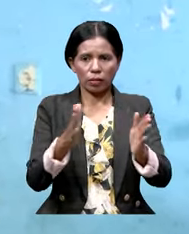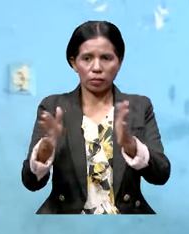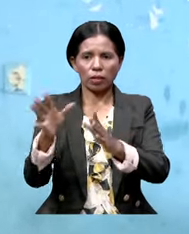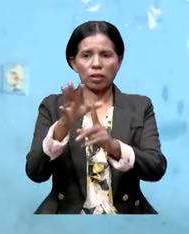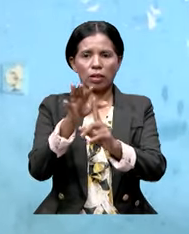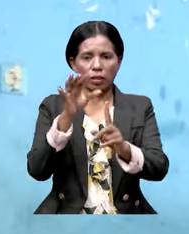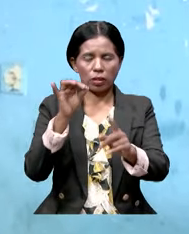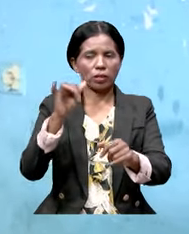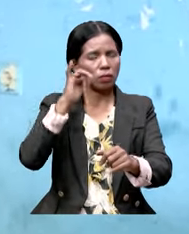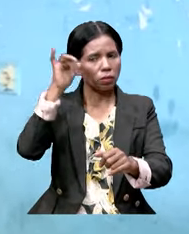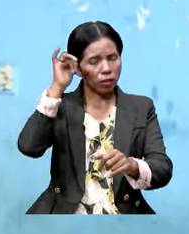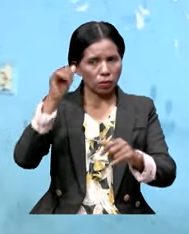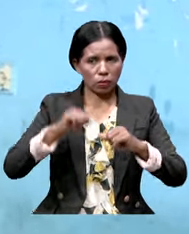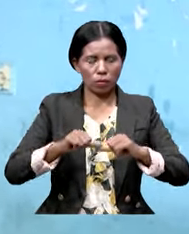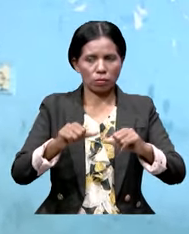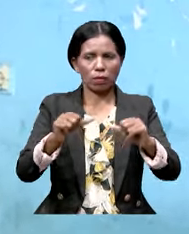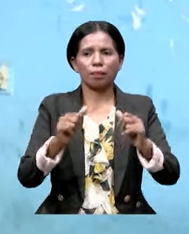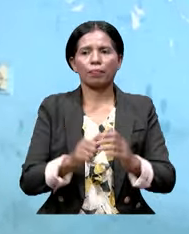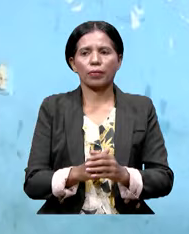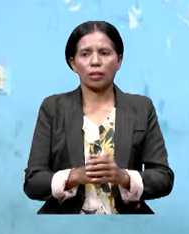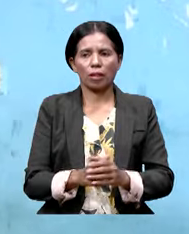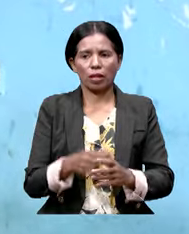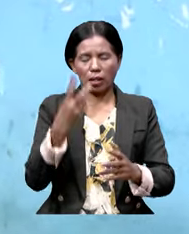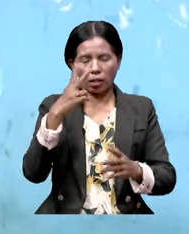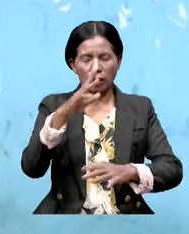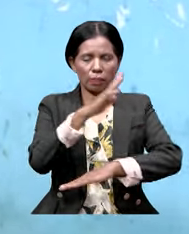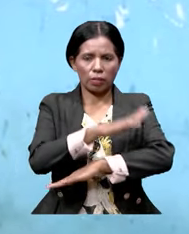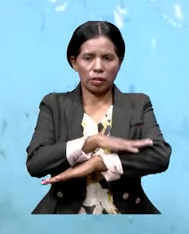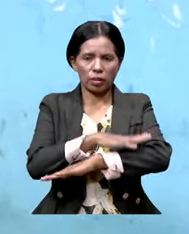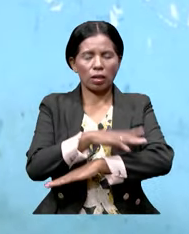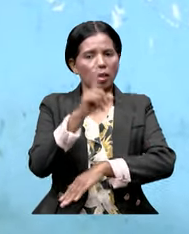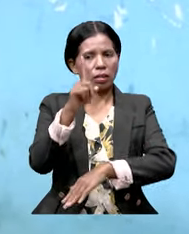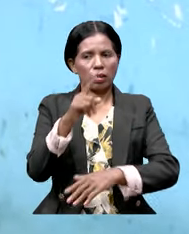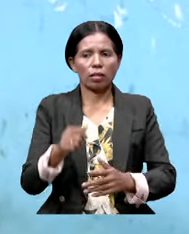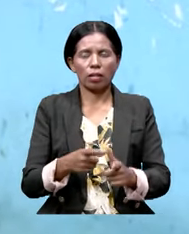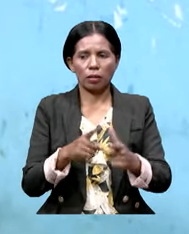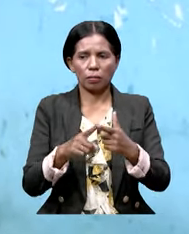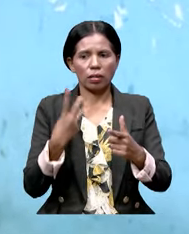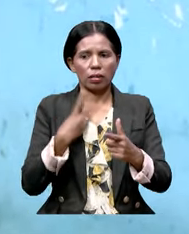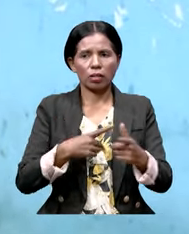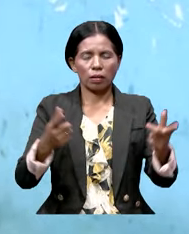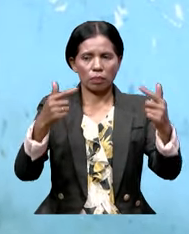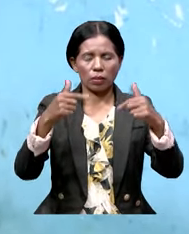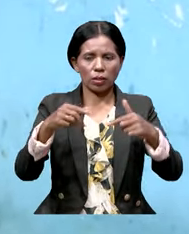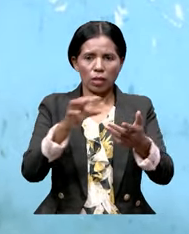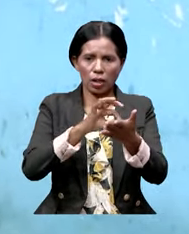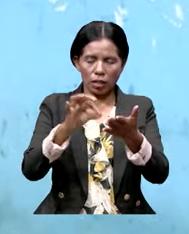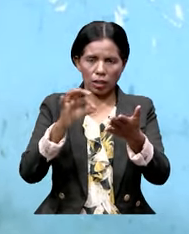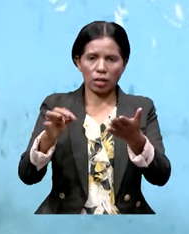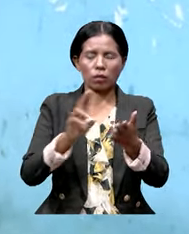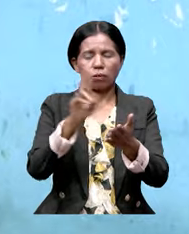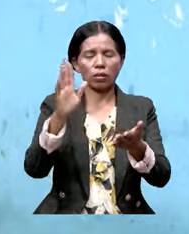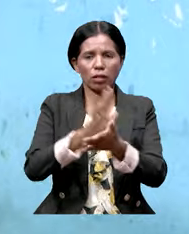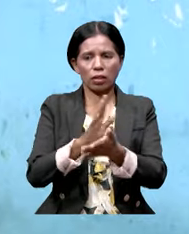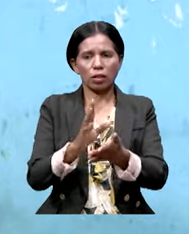por sei quando lao verificação mesa ne idade. E depois kita mai manual ida nebe kita kira kanto ida